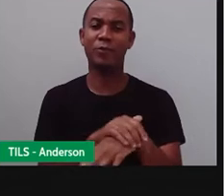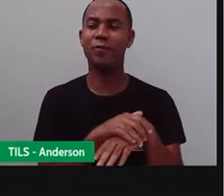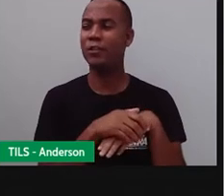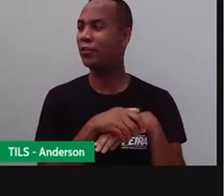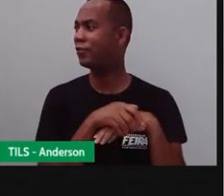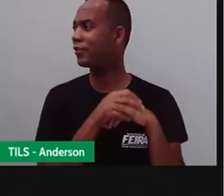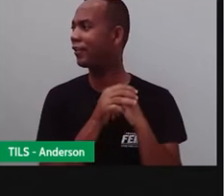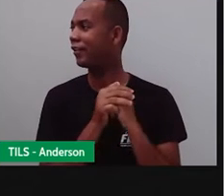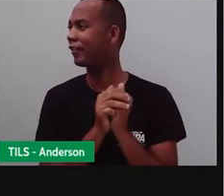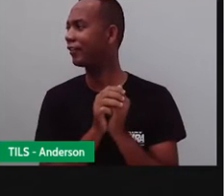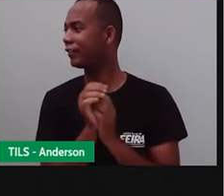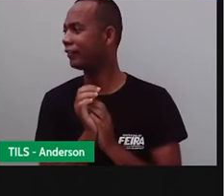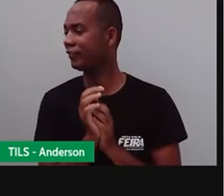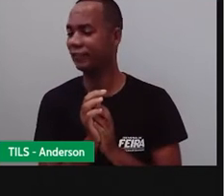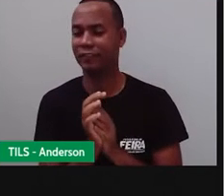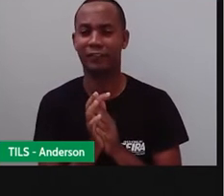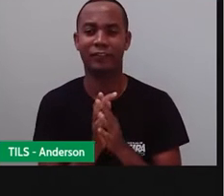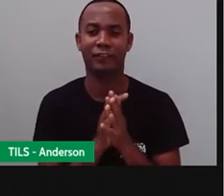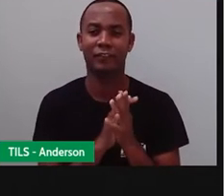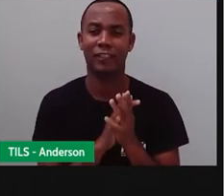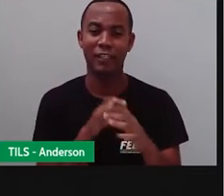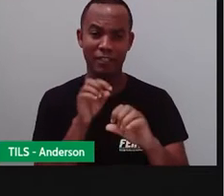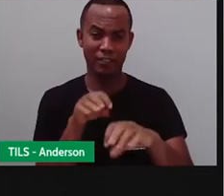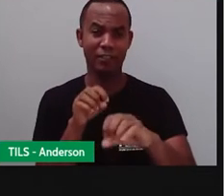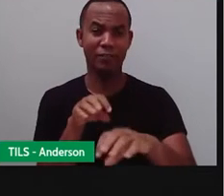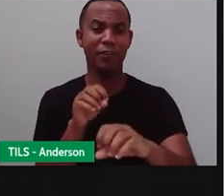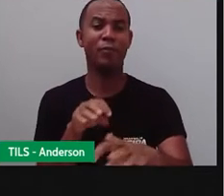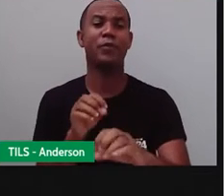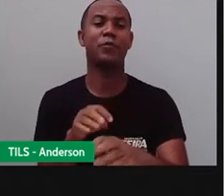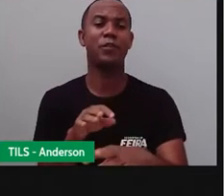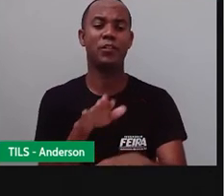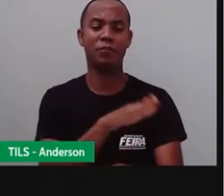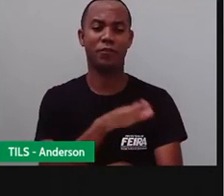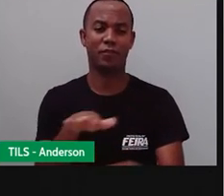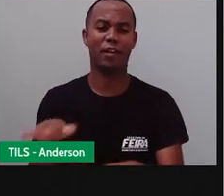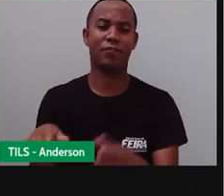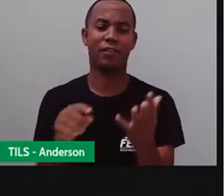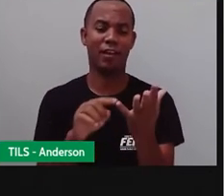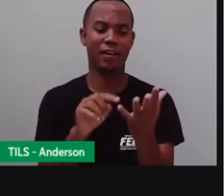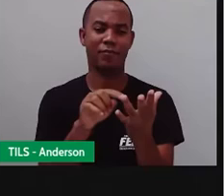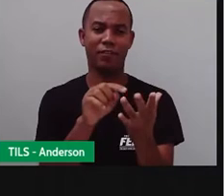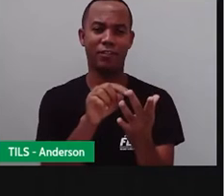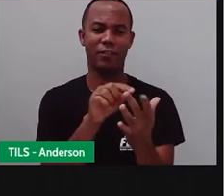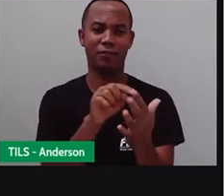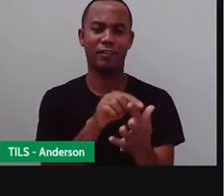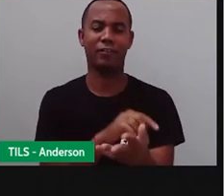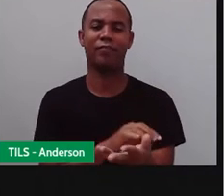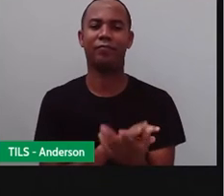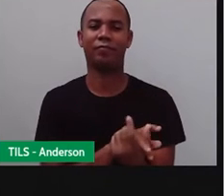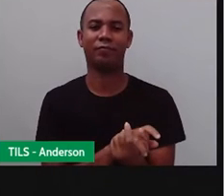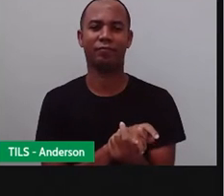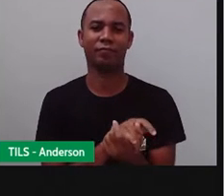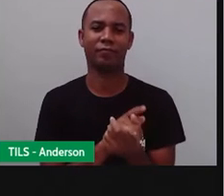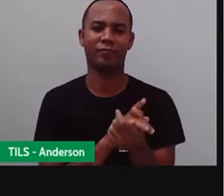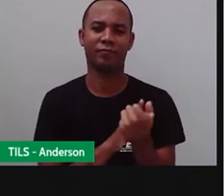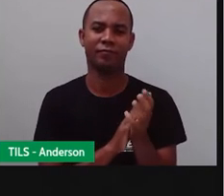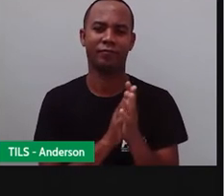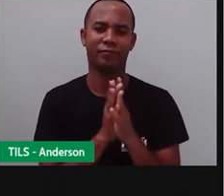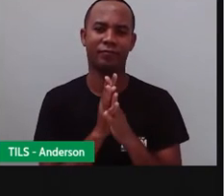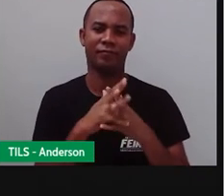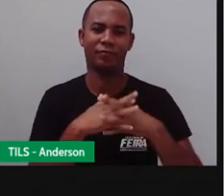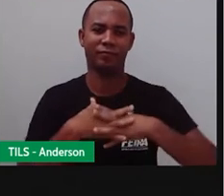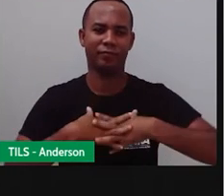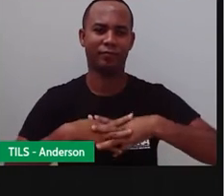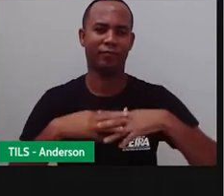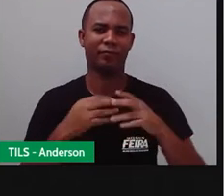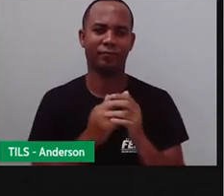beijinhos provam Eu também conta com os anjinhos o que Anderson você também ensina contar com os joelhos Eu também ensinava meus alunos e